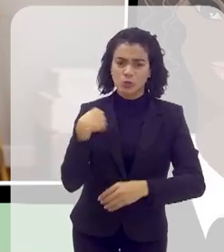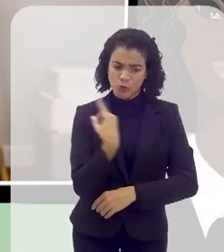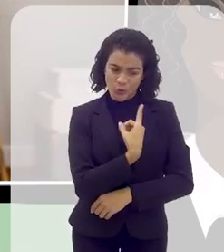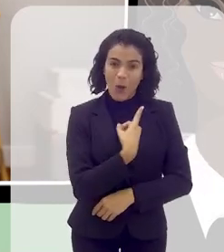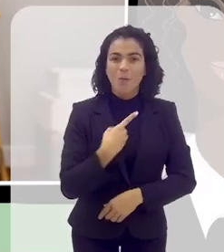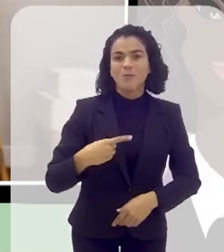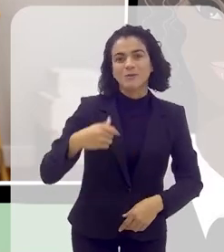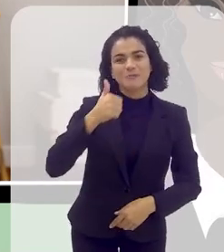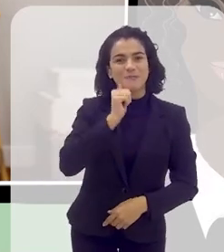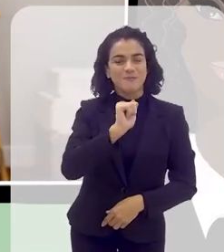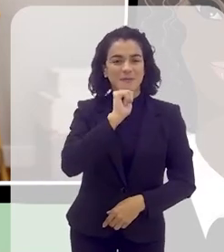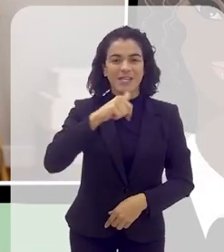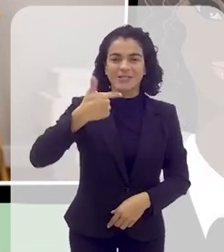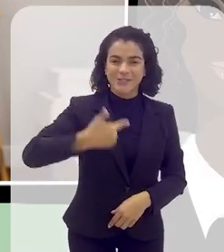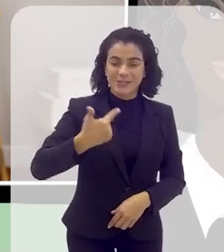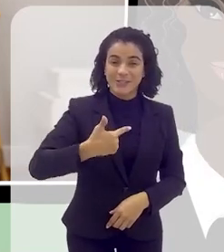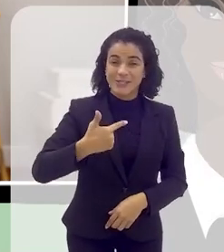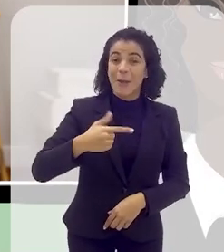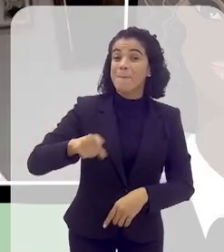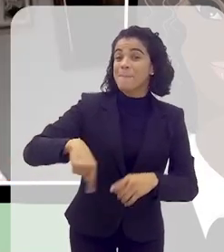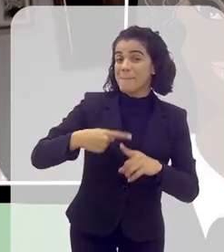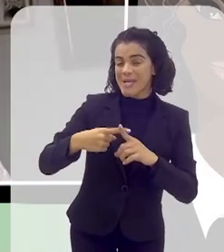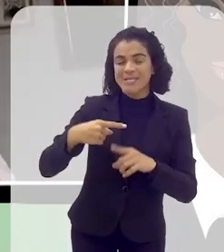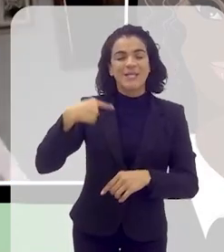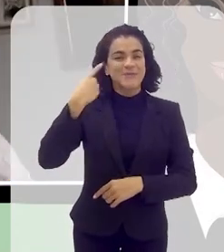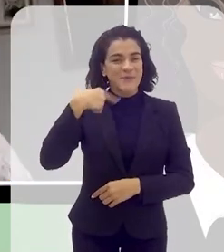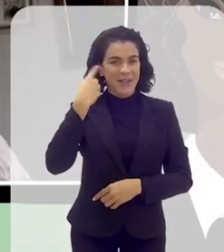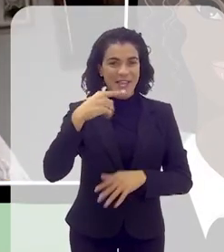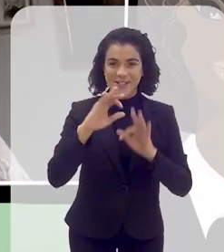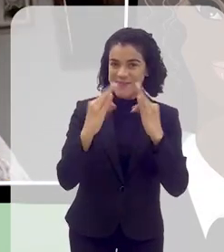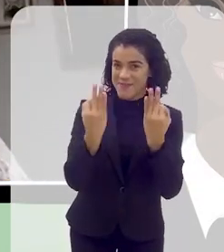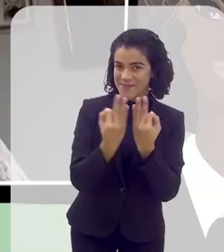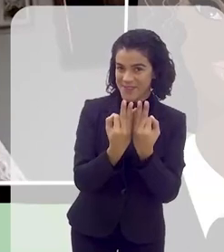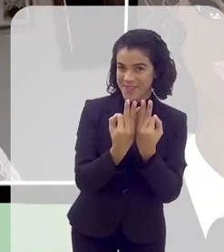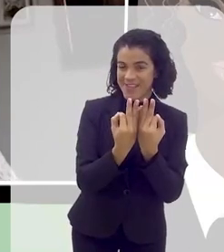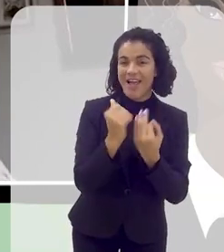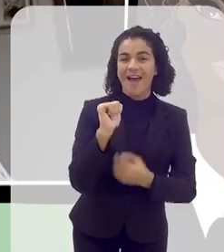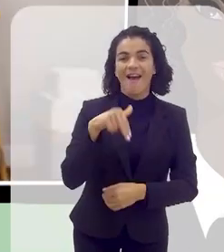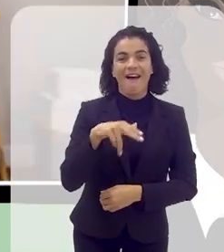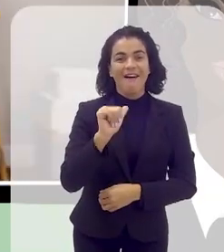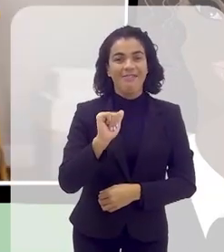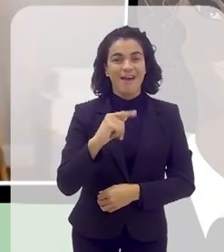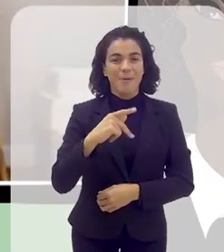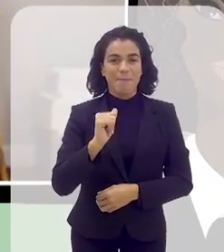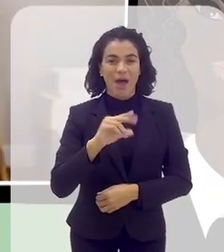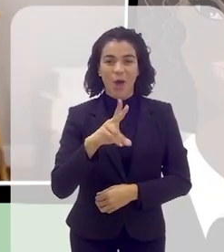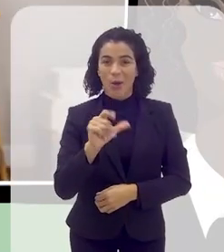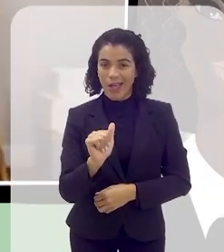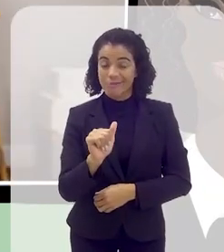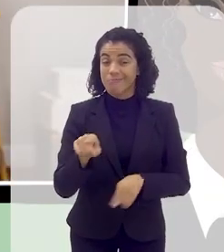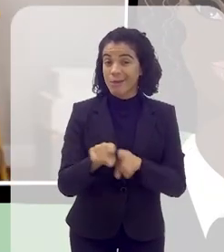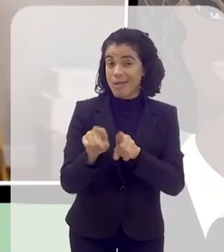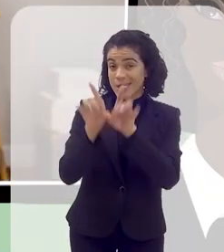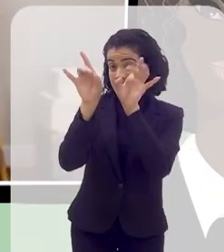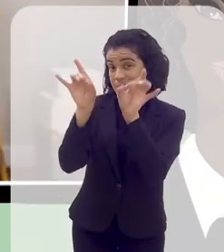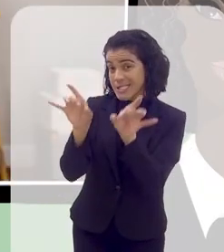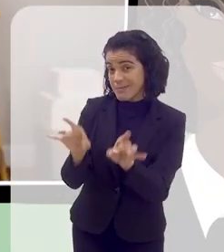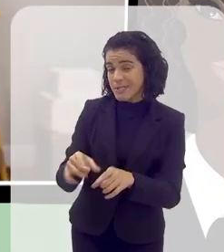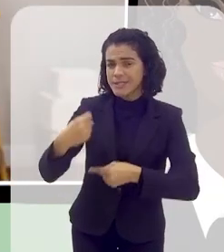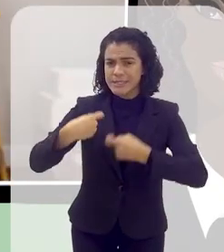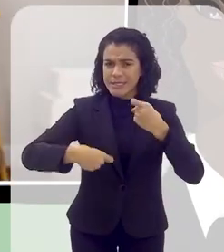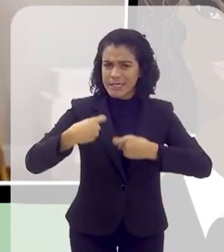Somos Madrastas e advogada de família, Ana Paula Silva, e a psicóloga clínica e especialista